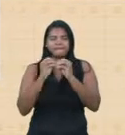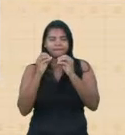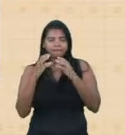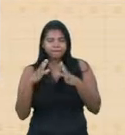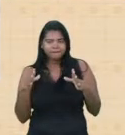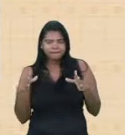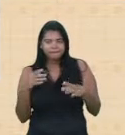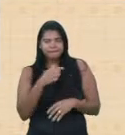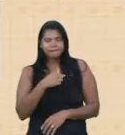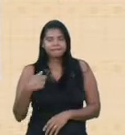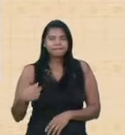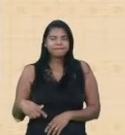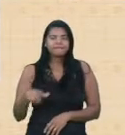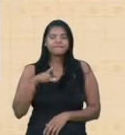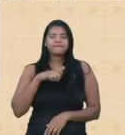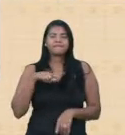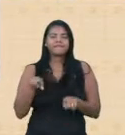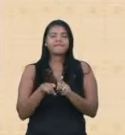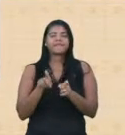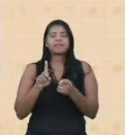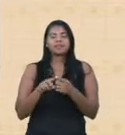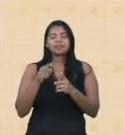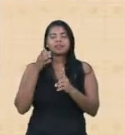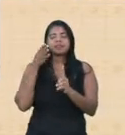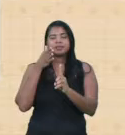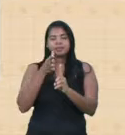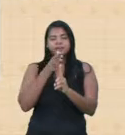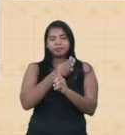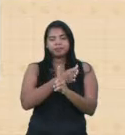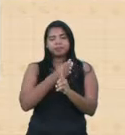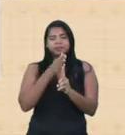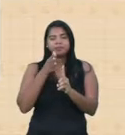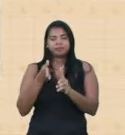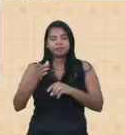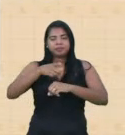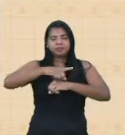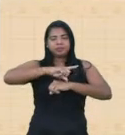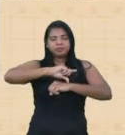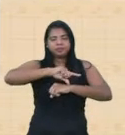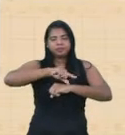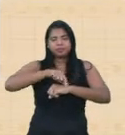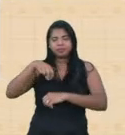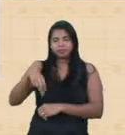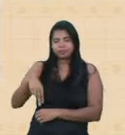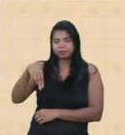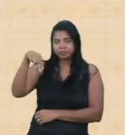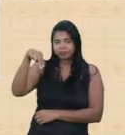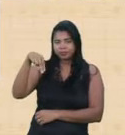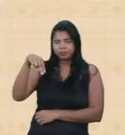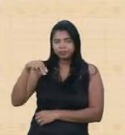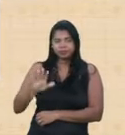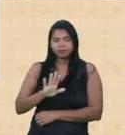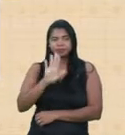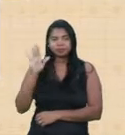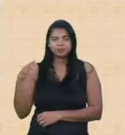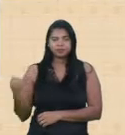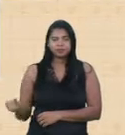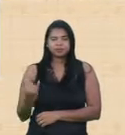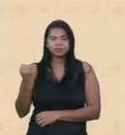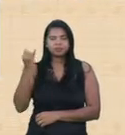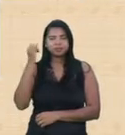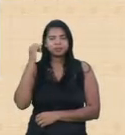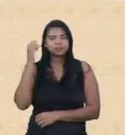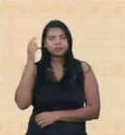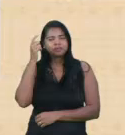e temos o nosso senso de referencial em que a bússola aponta para o norte. O que é importante que vocês entendam que